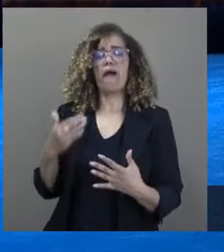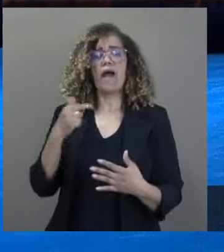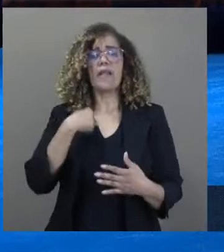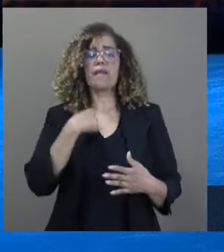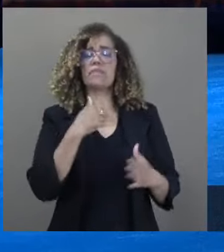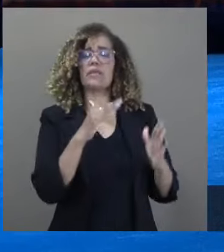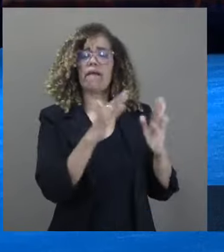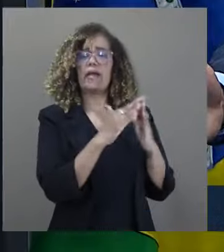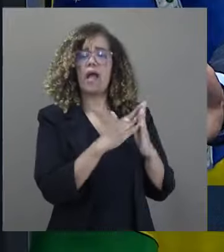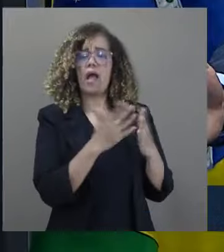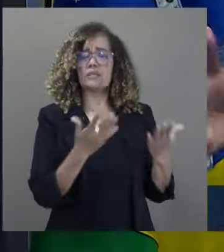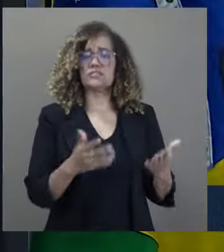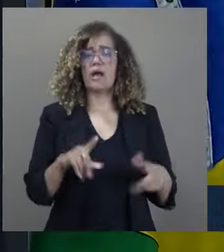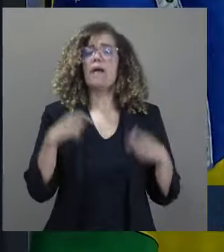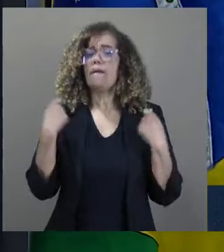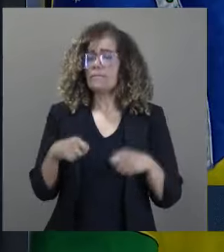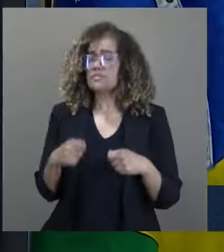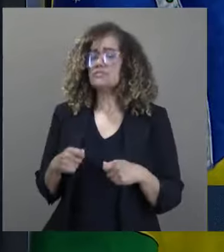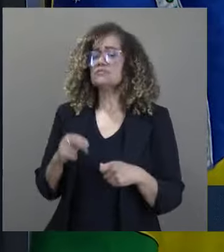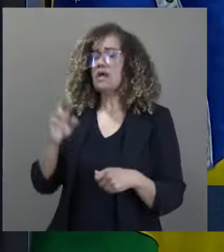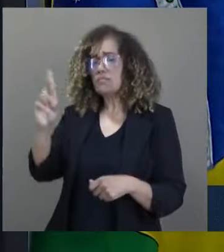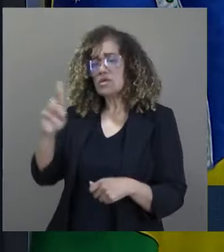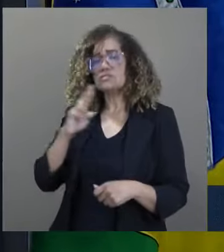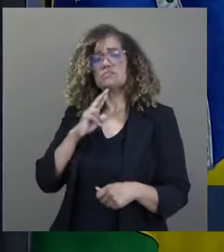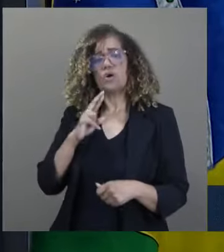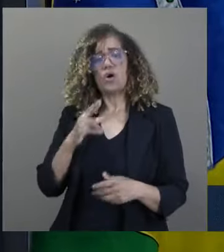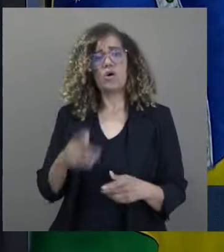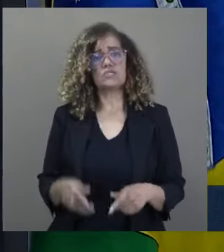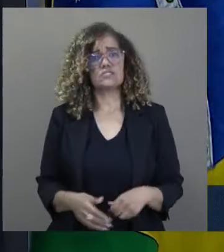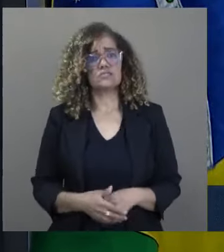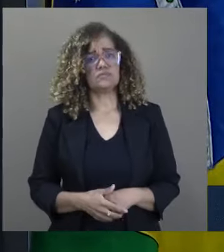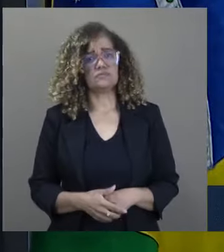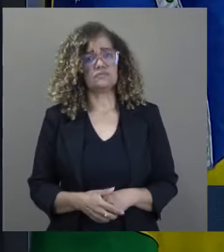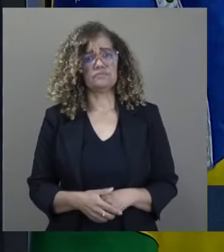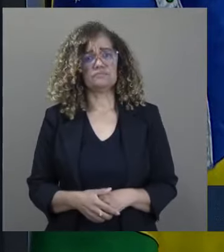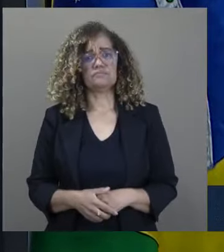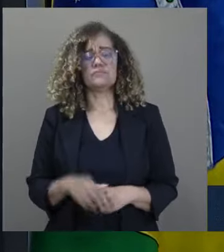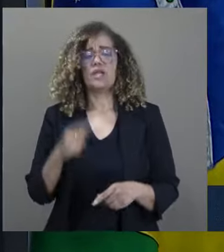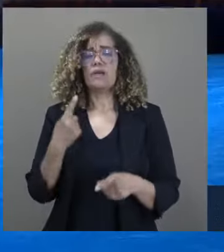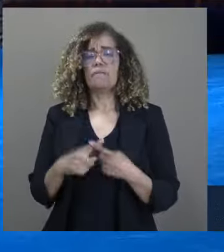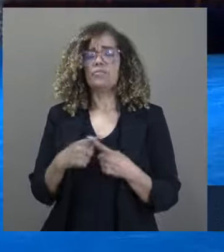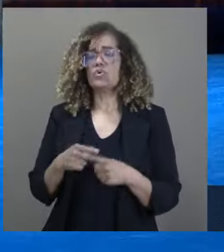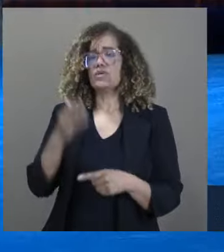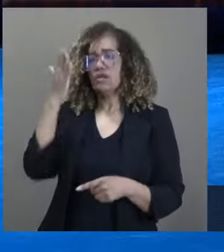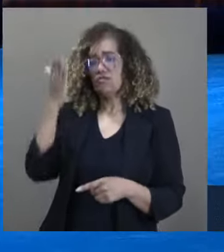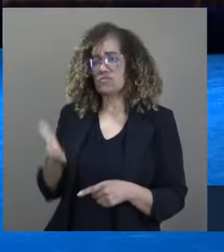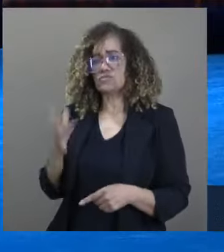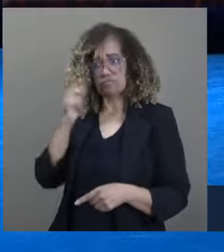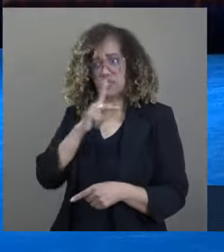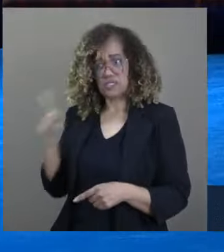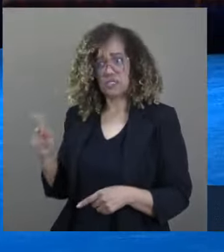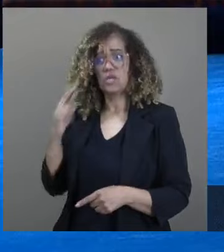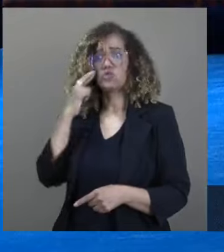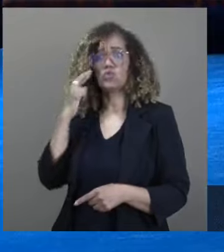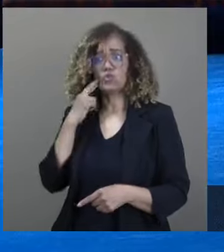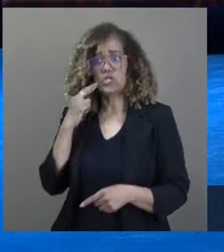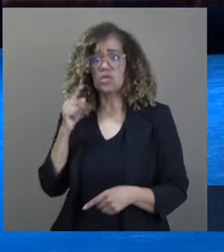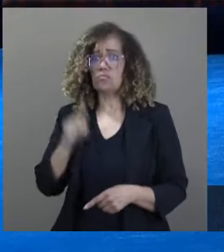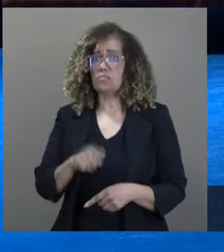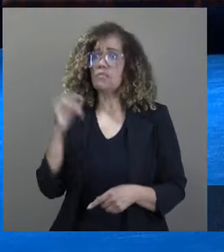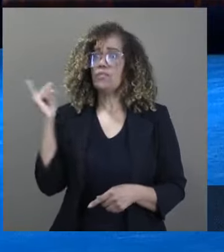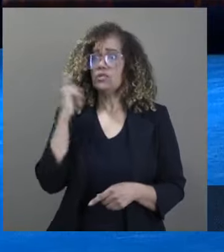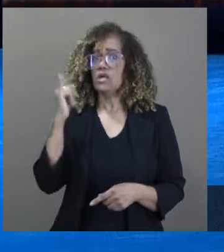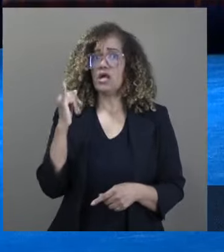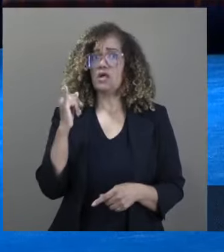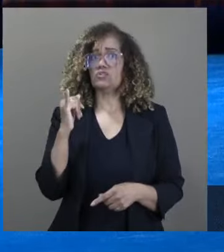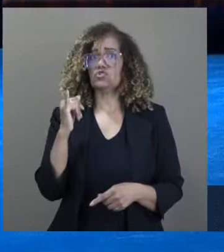ter um retorno. As decisões monocráticas, presidente Rodrigo Pacheco, o senhor foi fundamental para que a gente